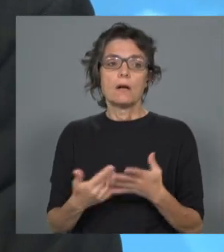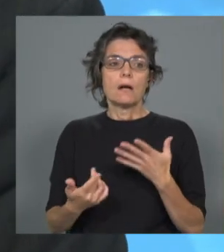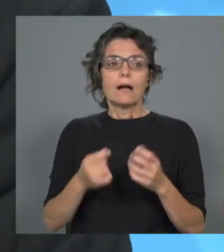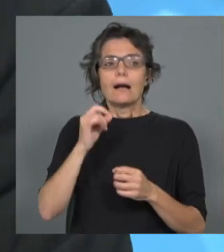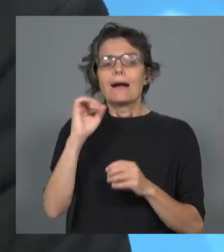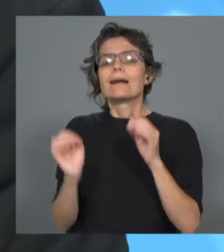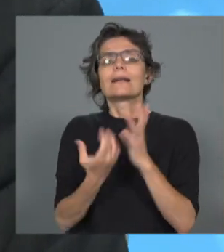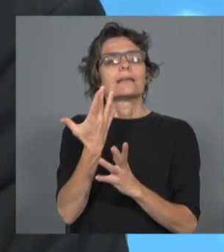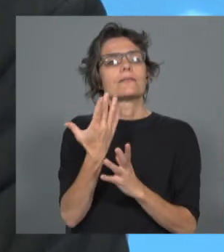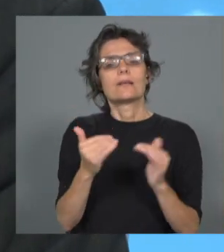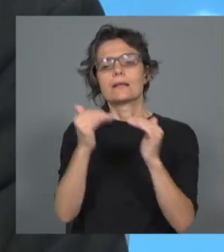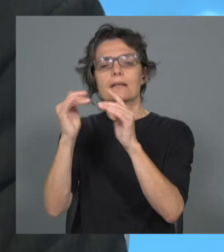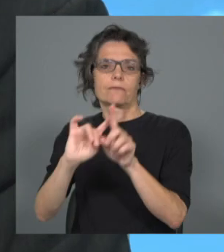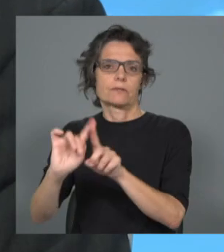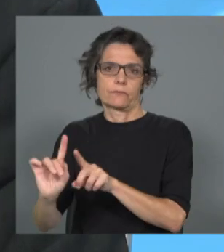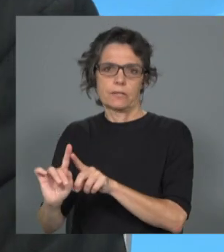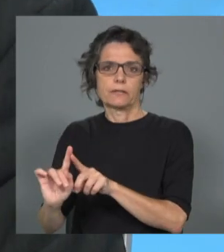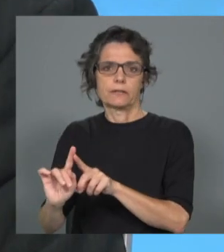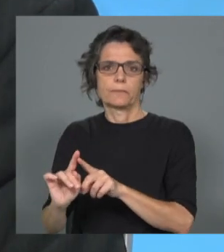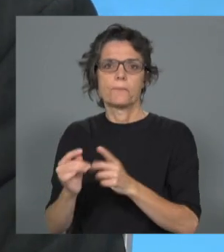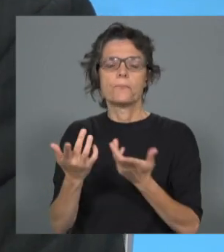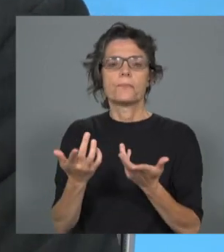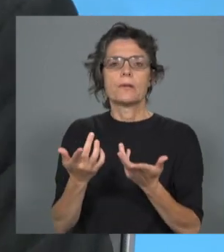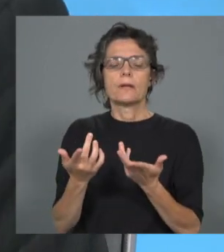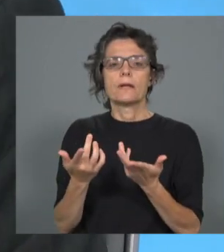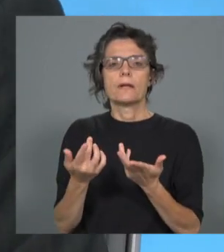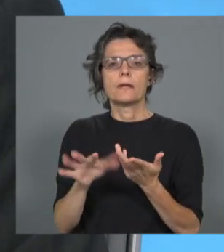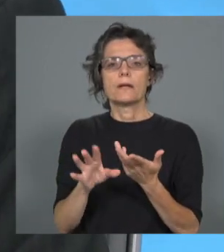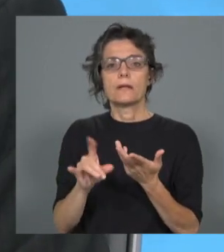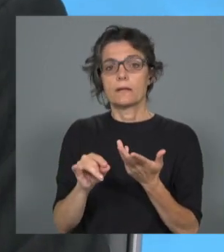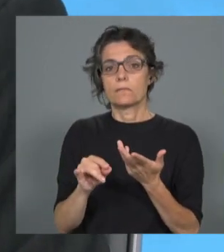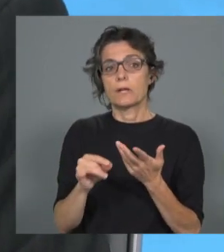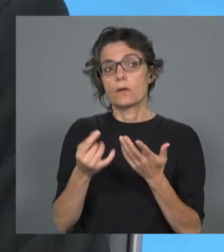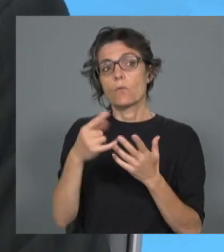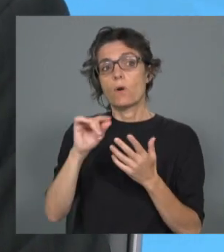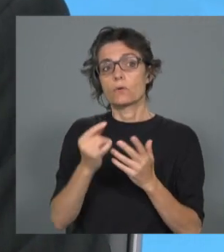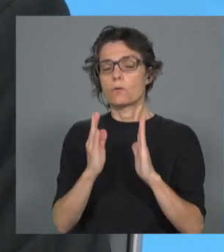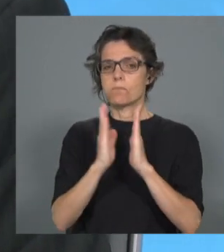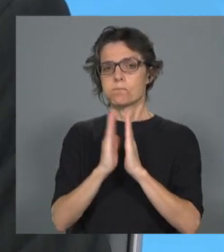nos vários níveis, mas continuando ainda um bocadinho no nível da celebração,